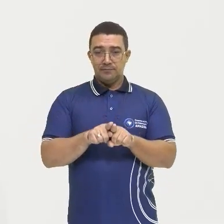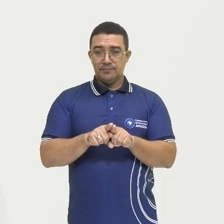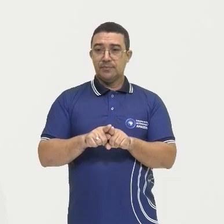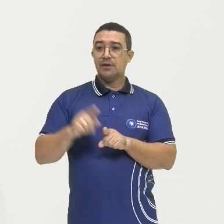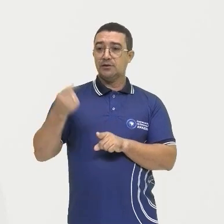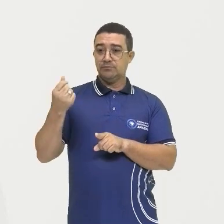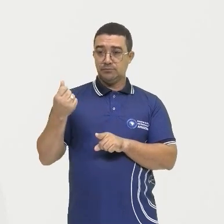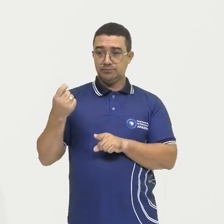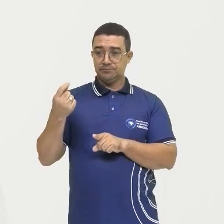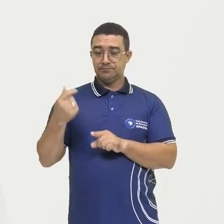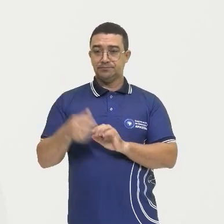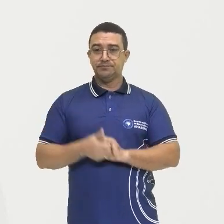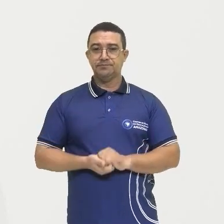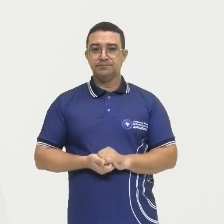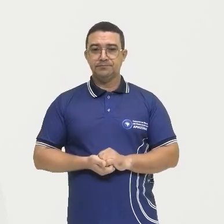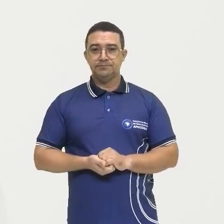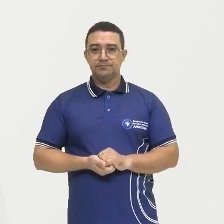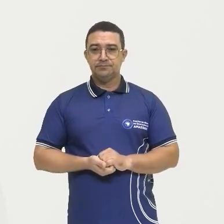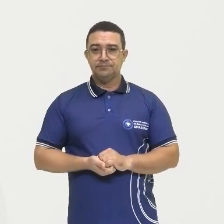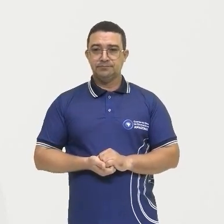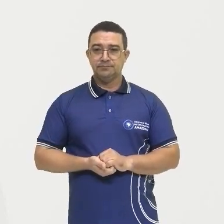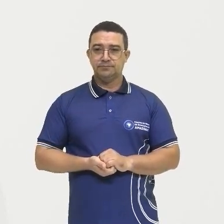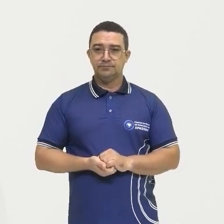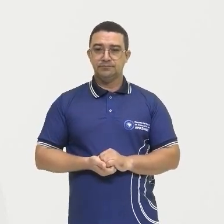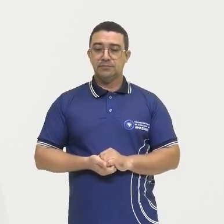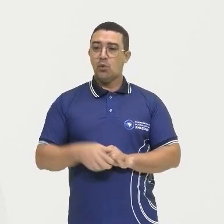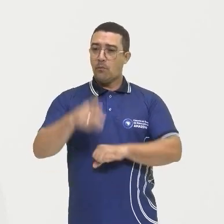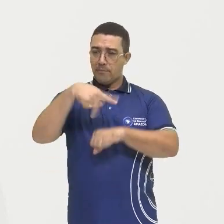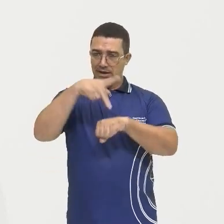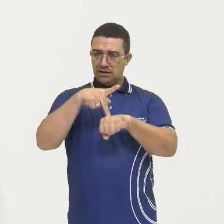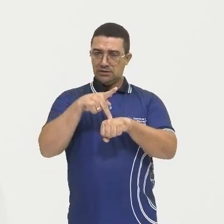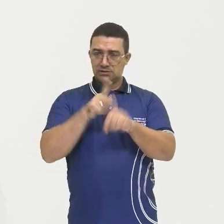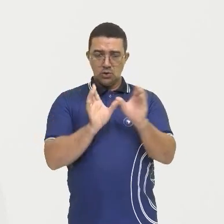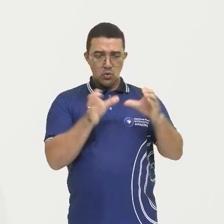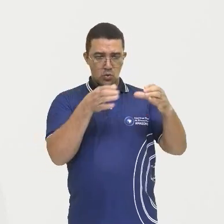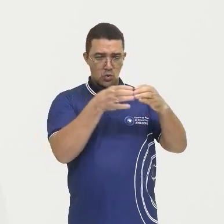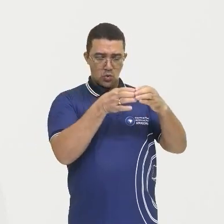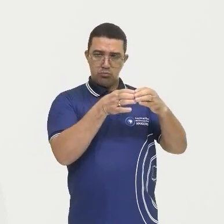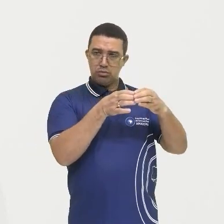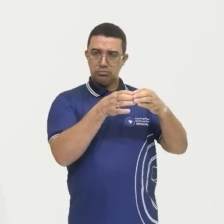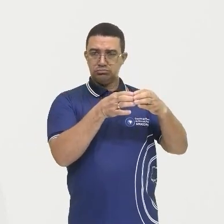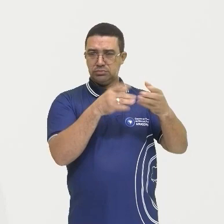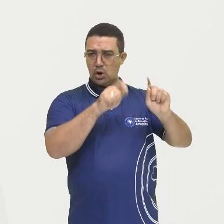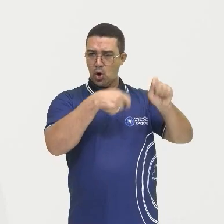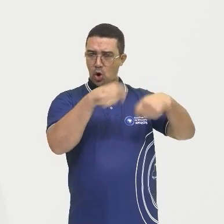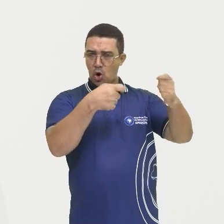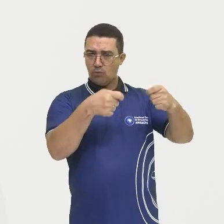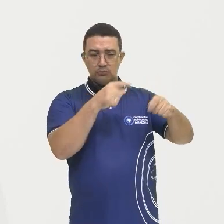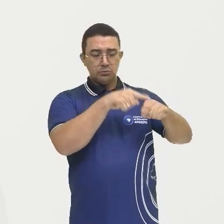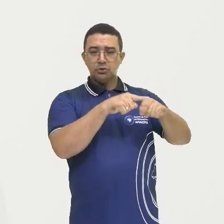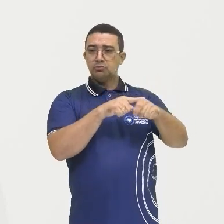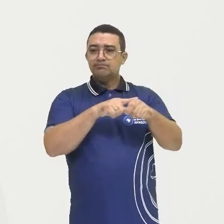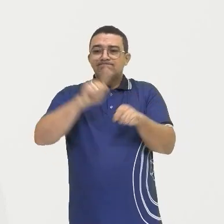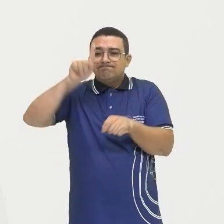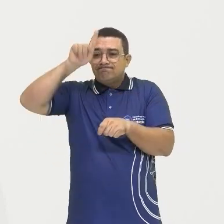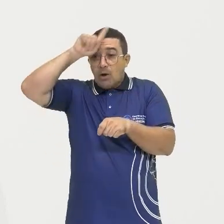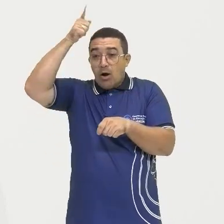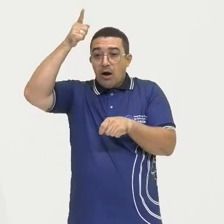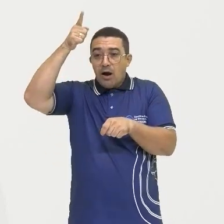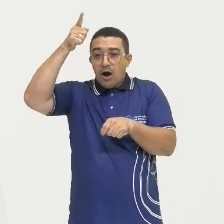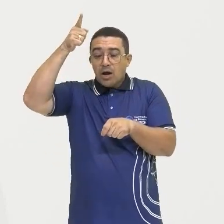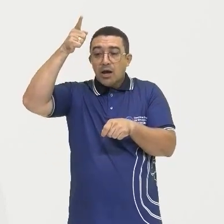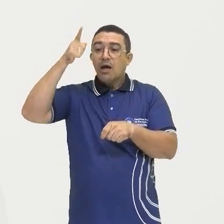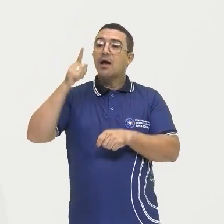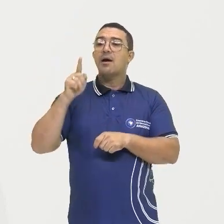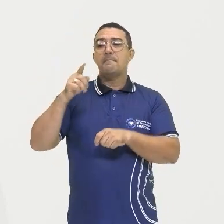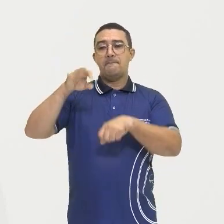união monetária. Aqui, turma, os países do bloco, de um determinado bloco, eles criam uma moeda que